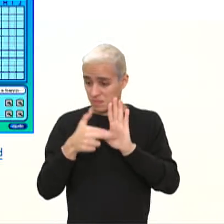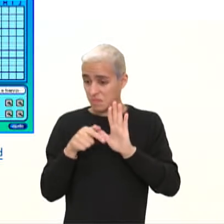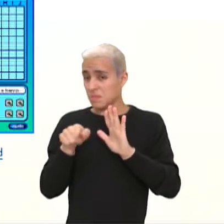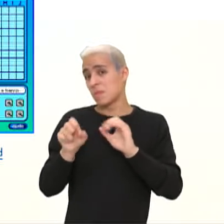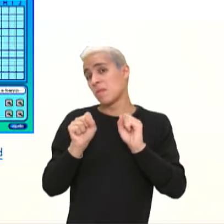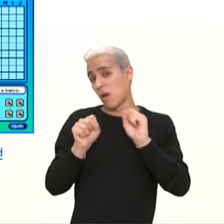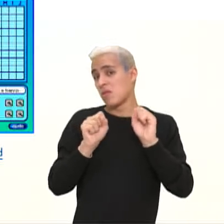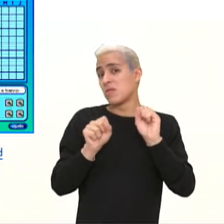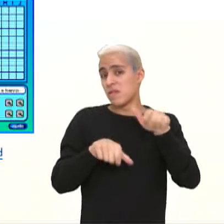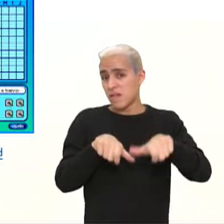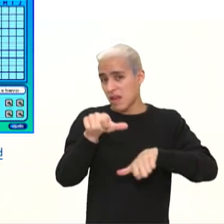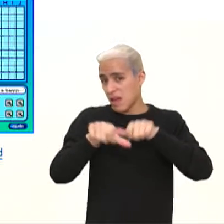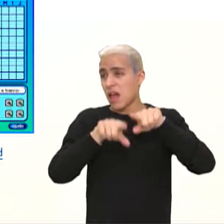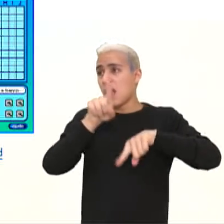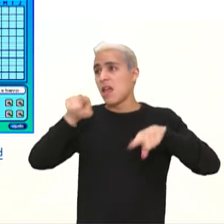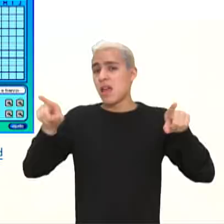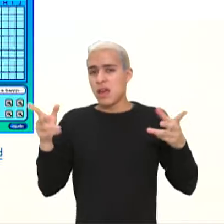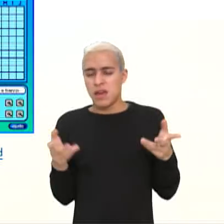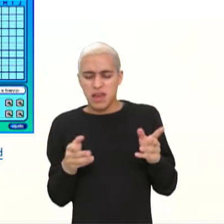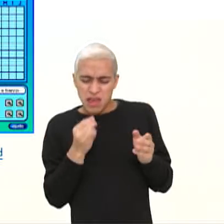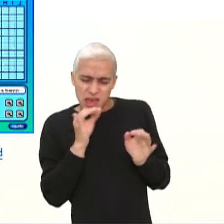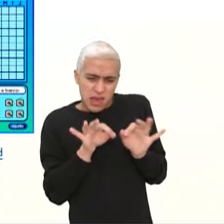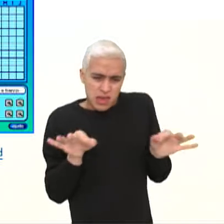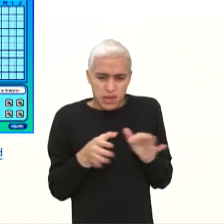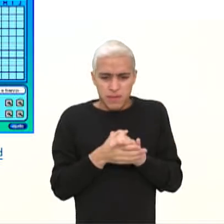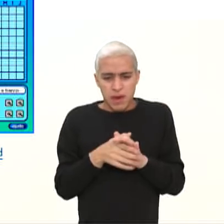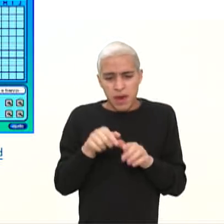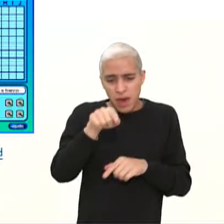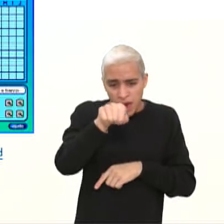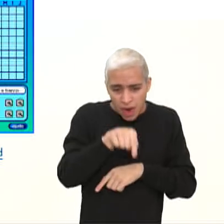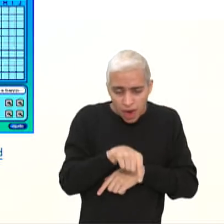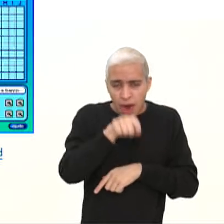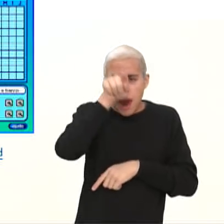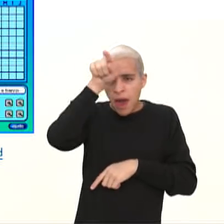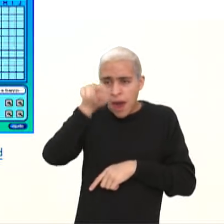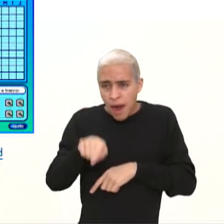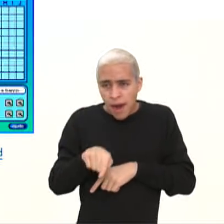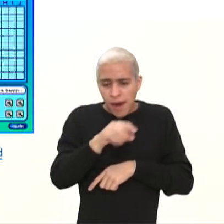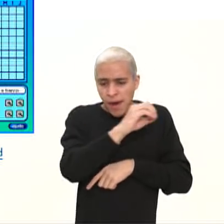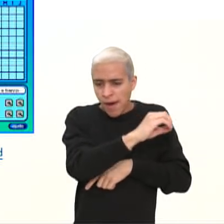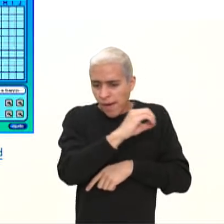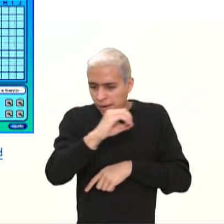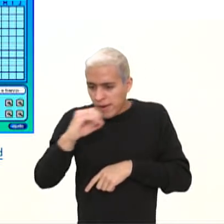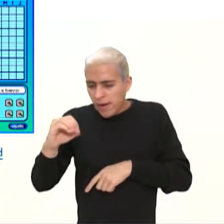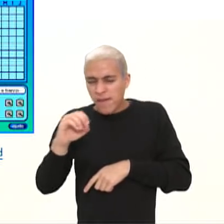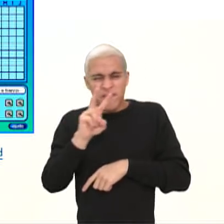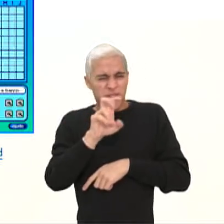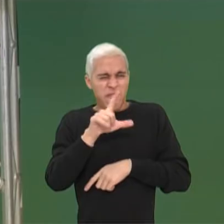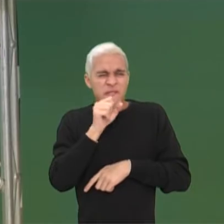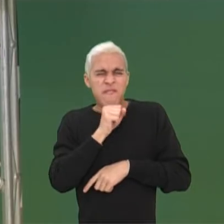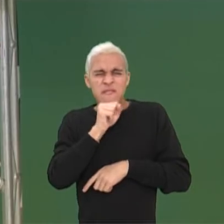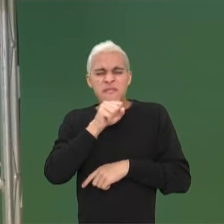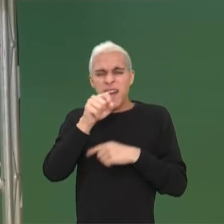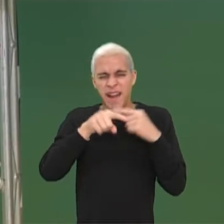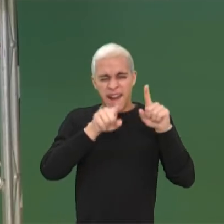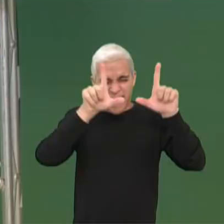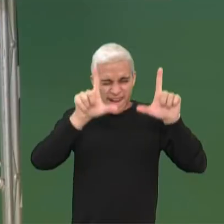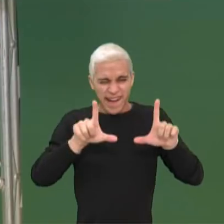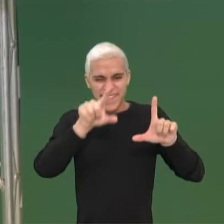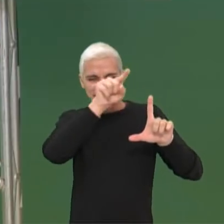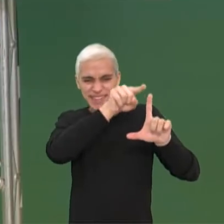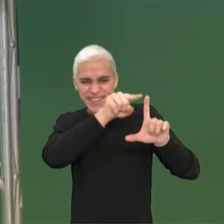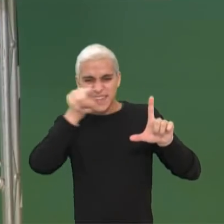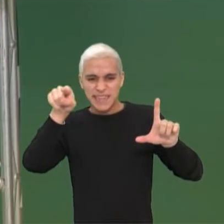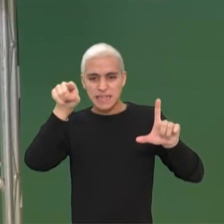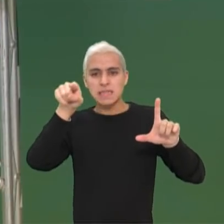o simples, né, que é um jogo da velha, né? Tem a regra do jogo da velha lá que é universal. Né? Você risca um jogo